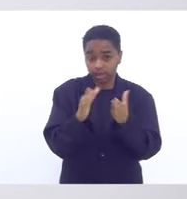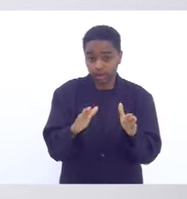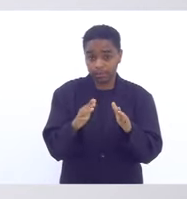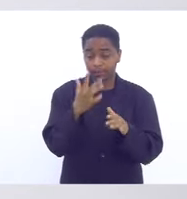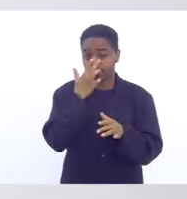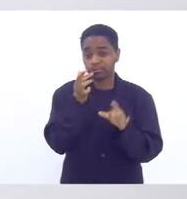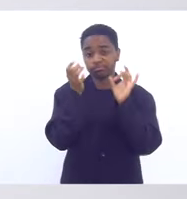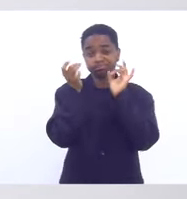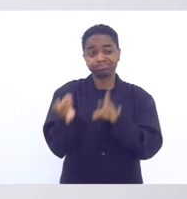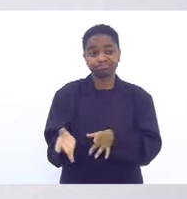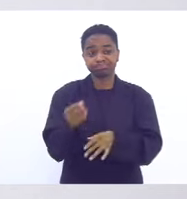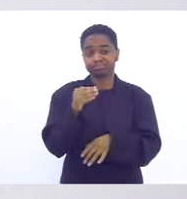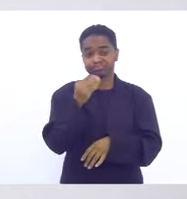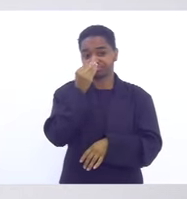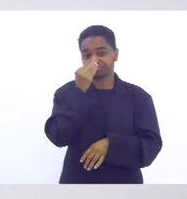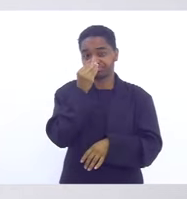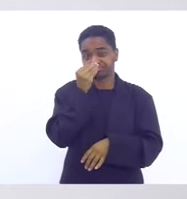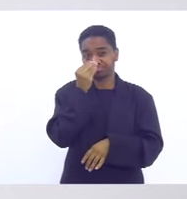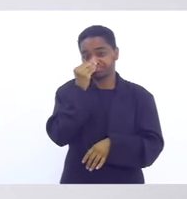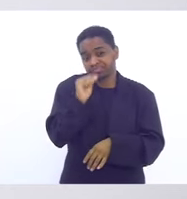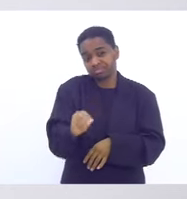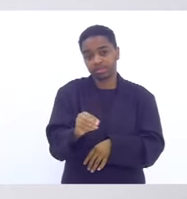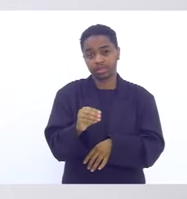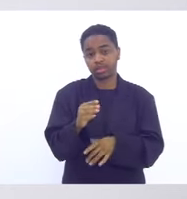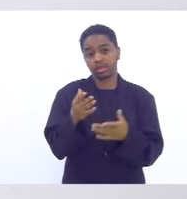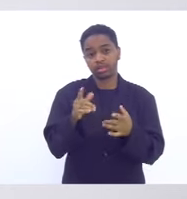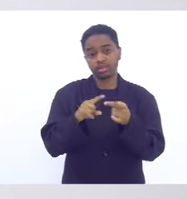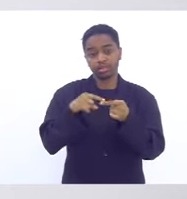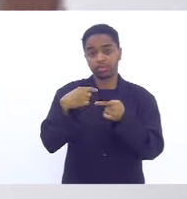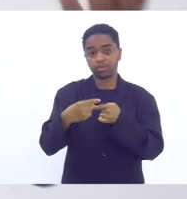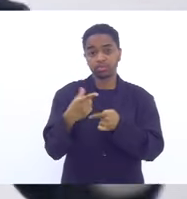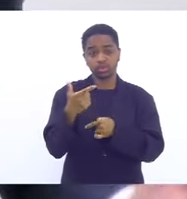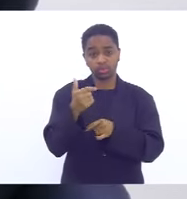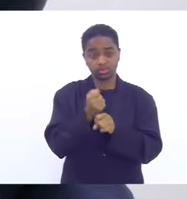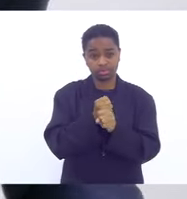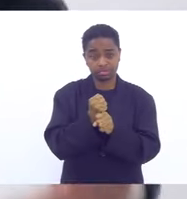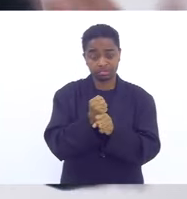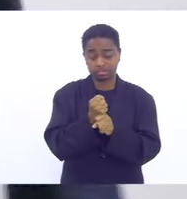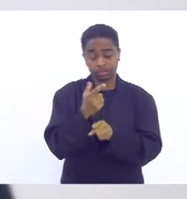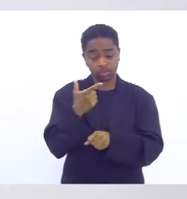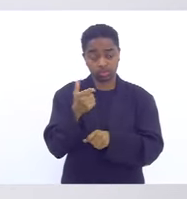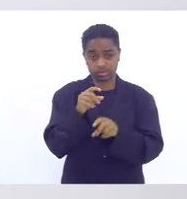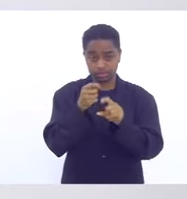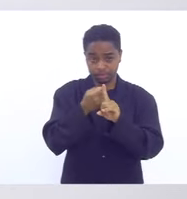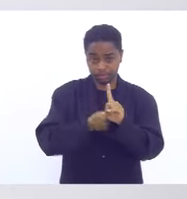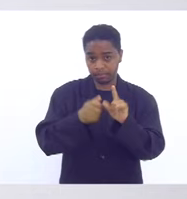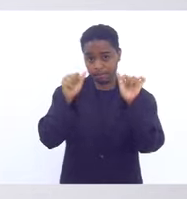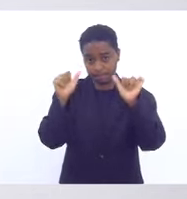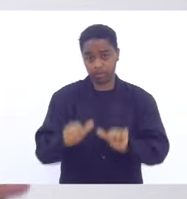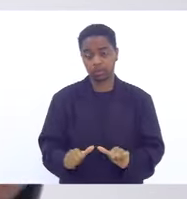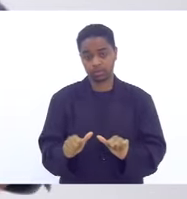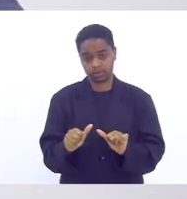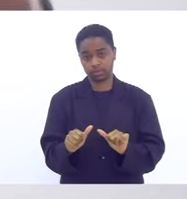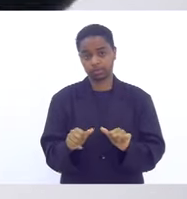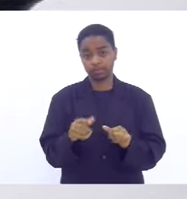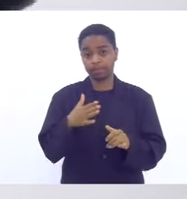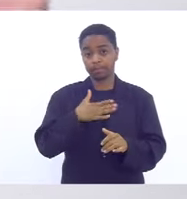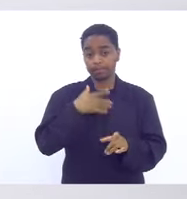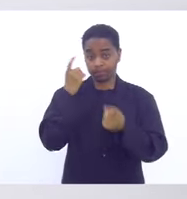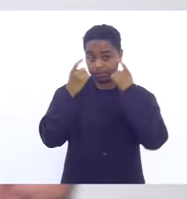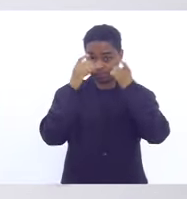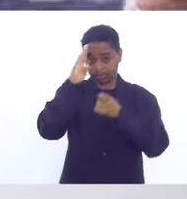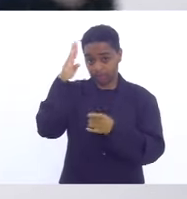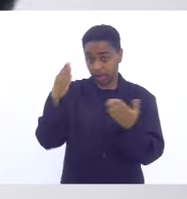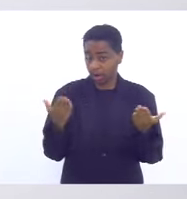nos próximos 12, 24, 36 meses, a coisa ainda piorar. Essa é a minha preocupação maior nesse momento, sem olhar